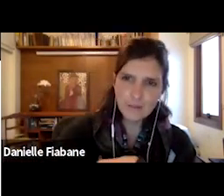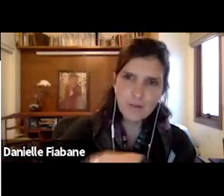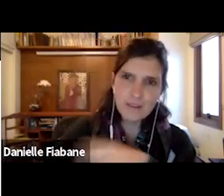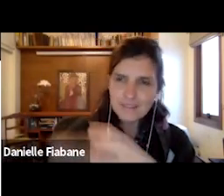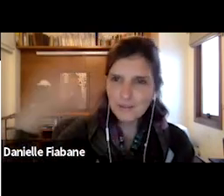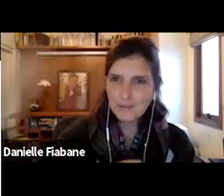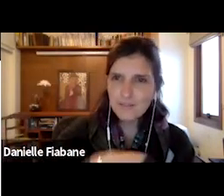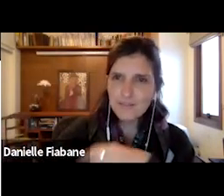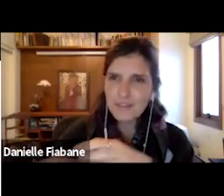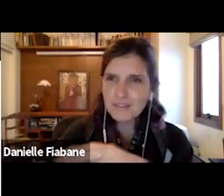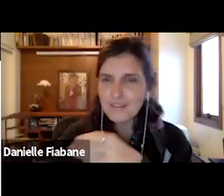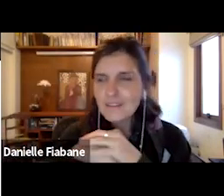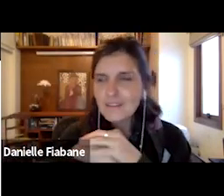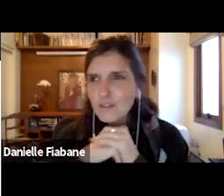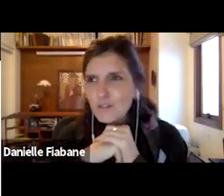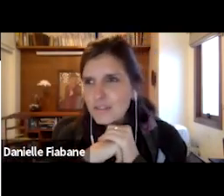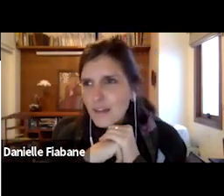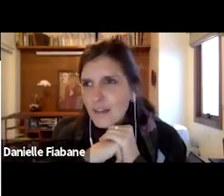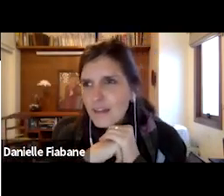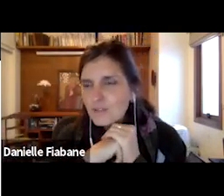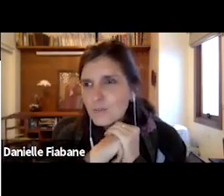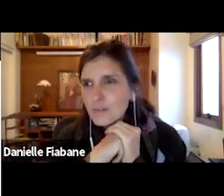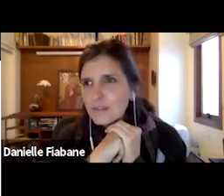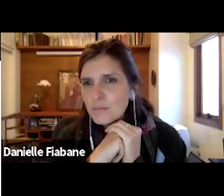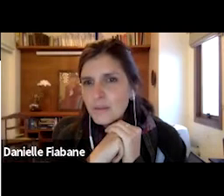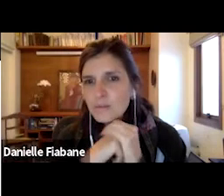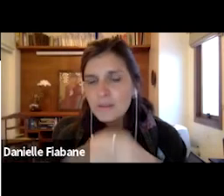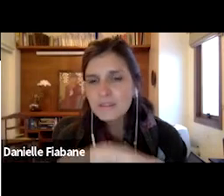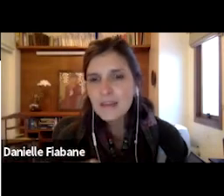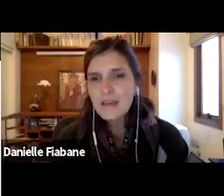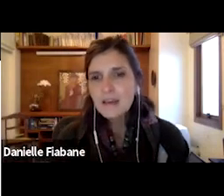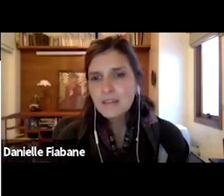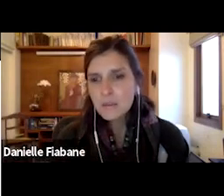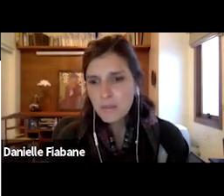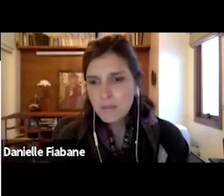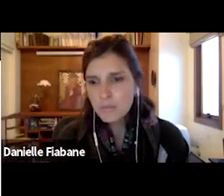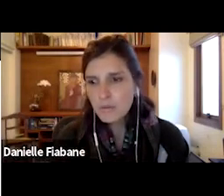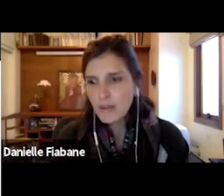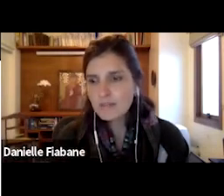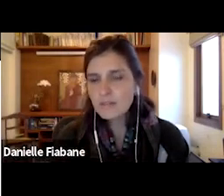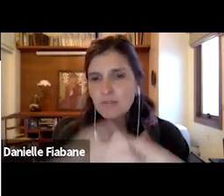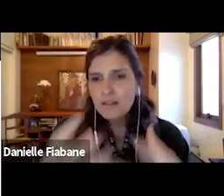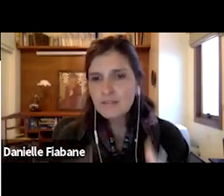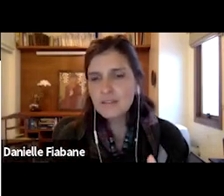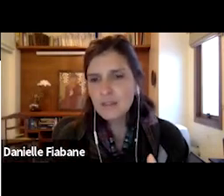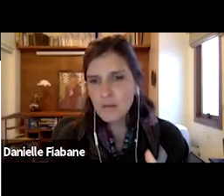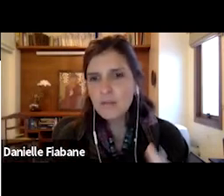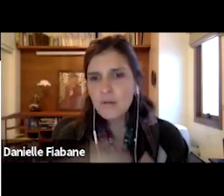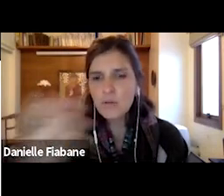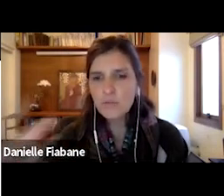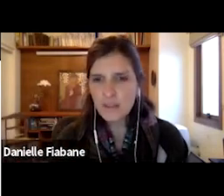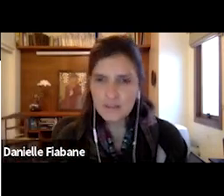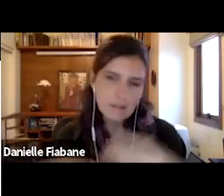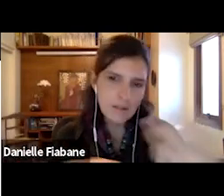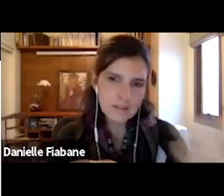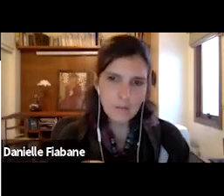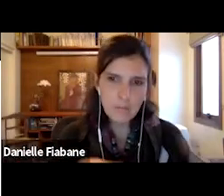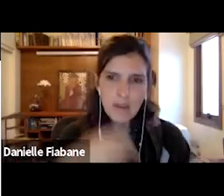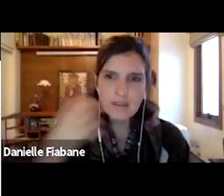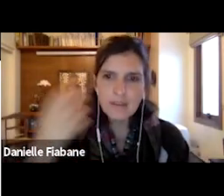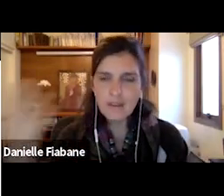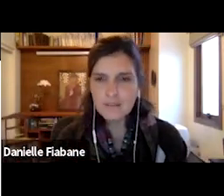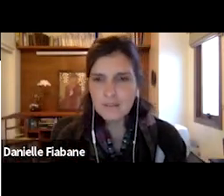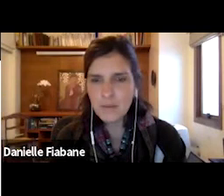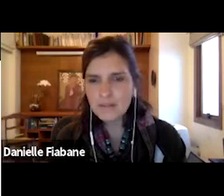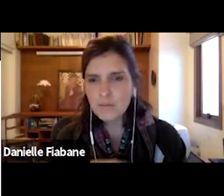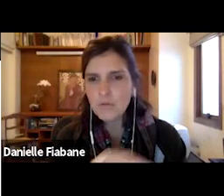questão da educação e da vivência, da generosidade, do pertencimento, mas também porque elas são as que trabalham a comunicação, elas que